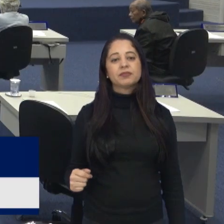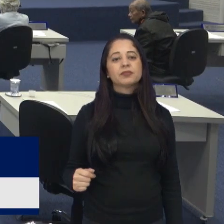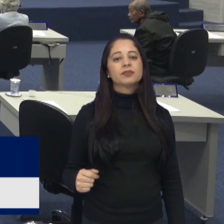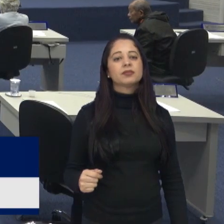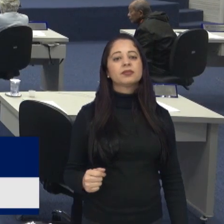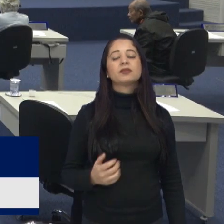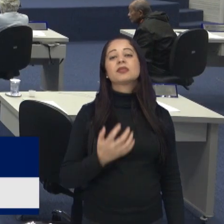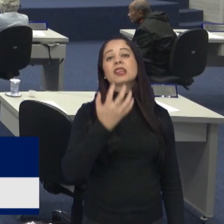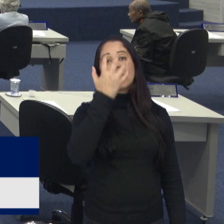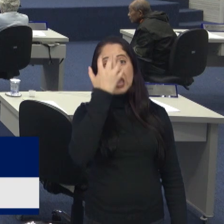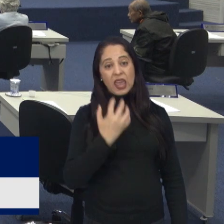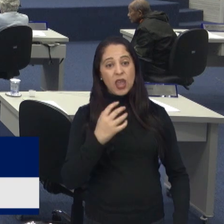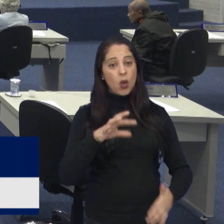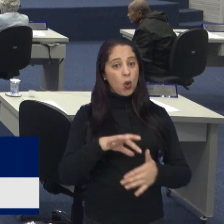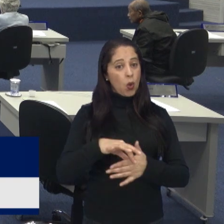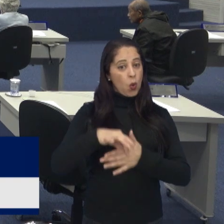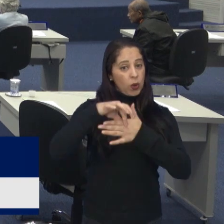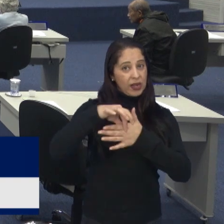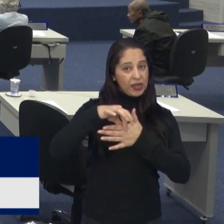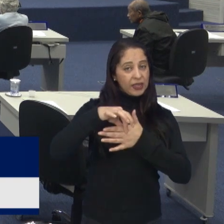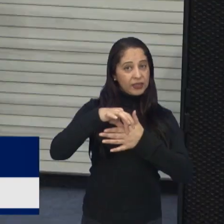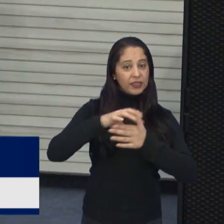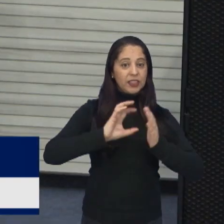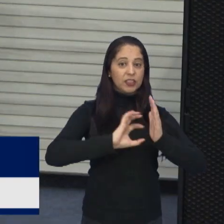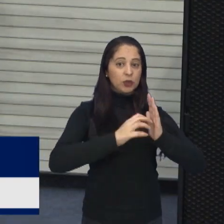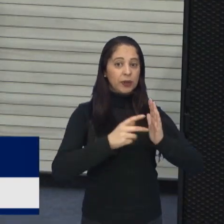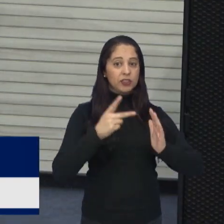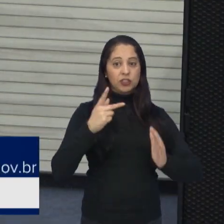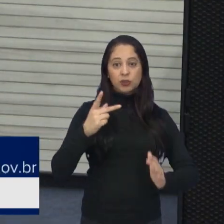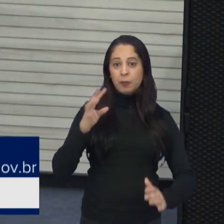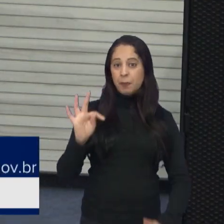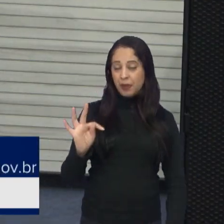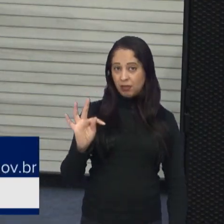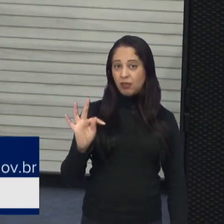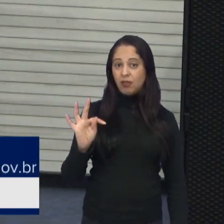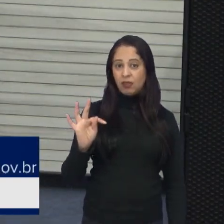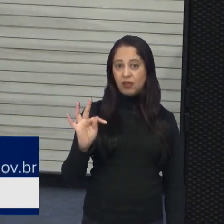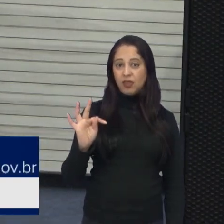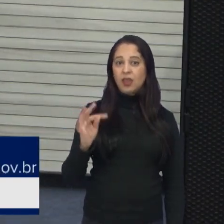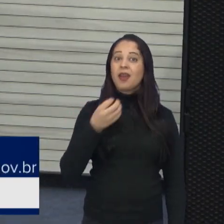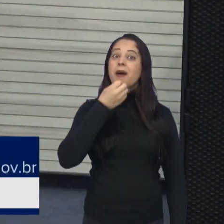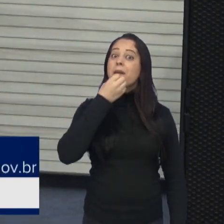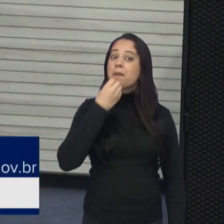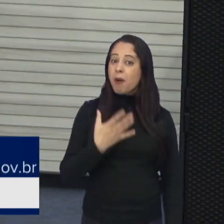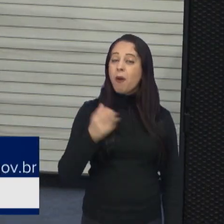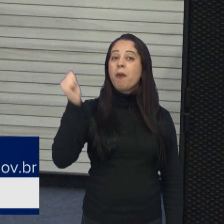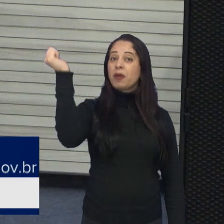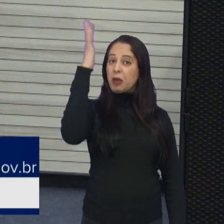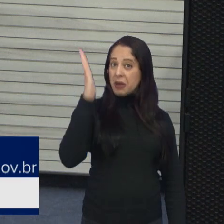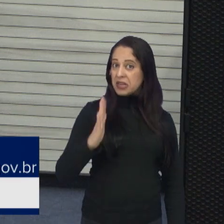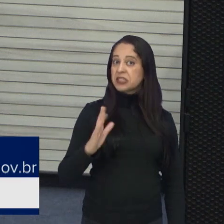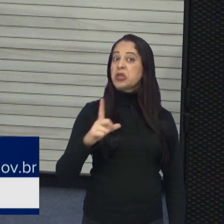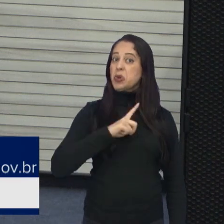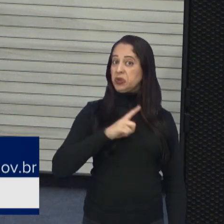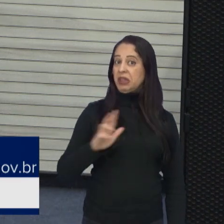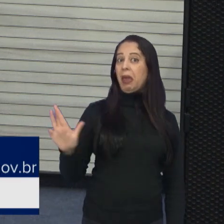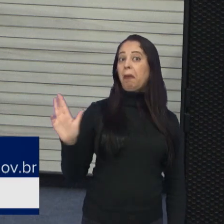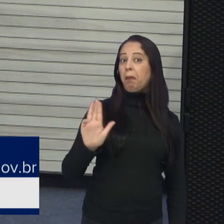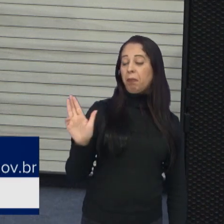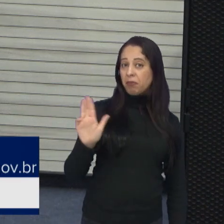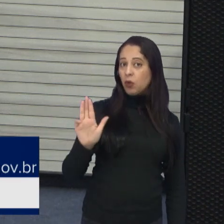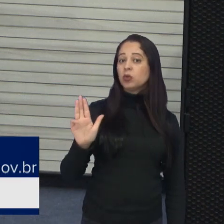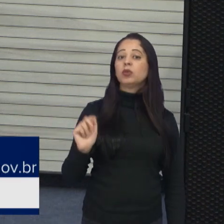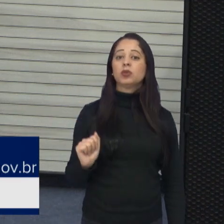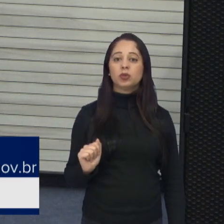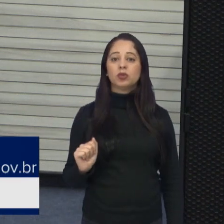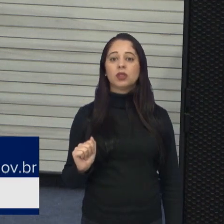eu sou líder aqui do Partido dos Trabalhadores e que bom que esse Brasil tem o Lula. O